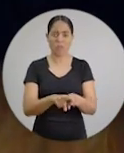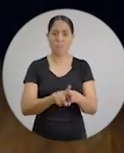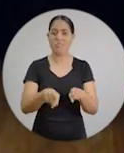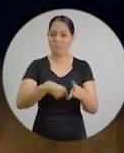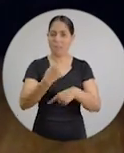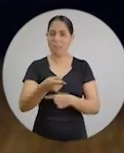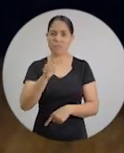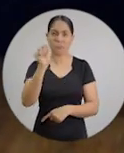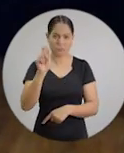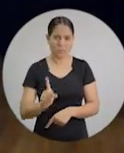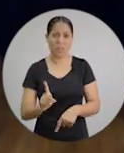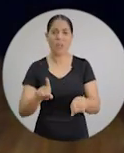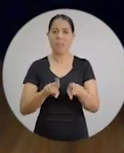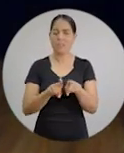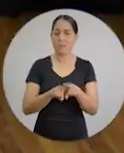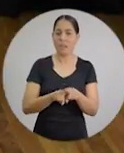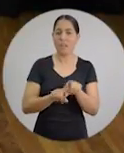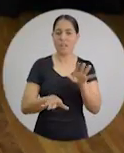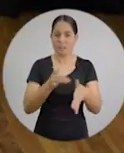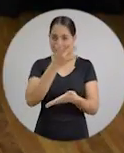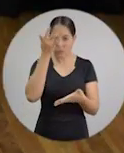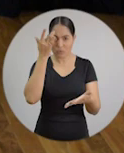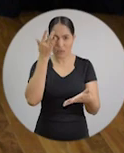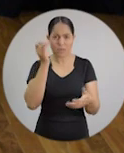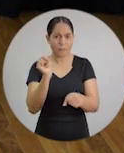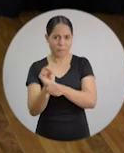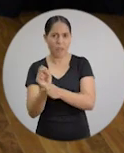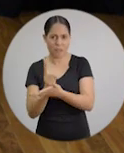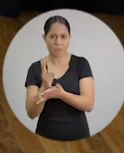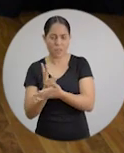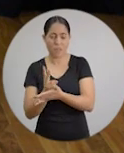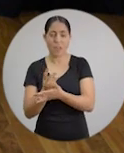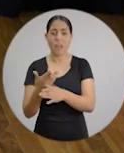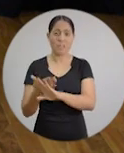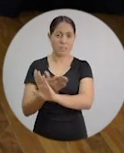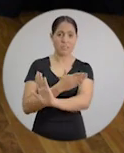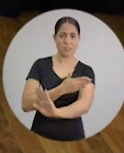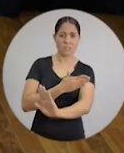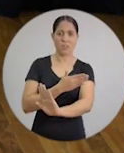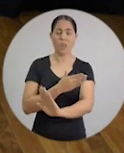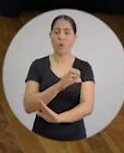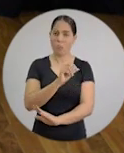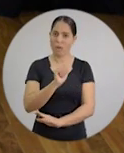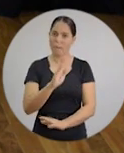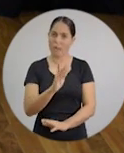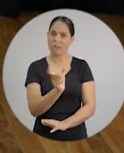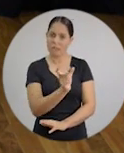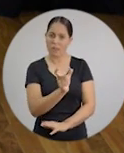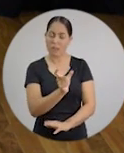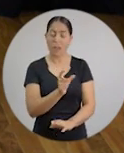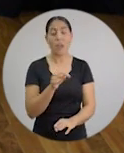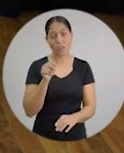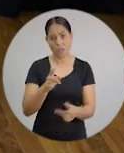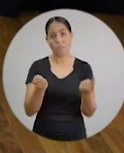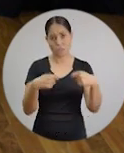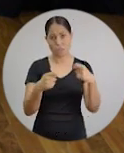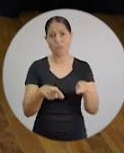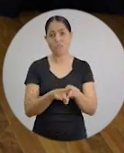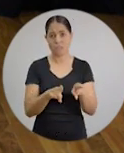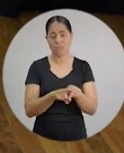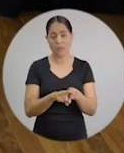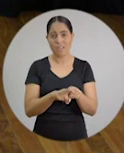reiteradas violações contra as prerrogativas do advogado, quando se aposenta ou enfim, deixa de exercer a função pública, quando ele requer